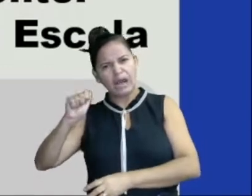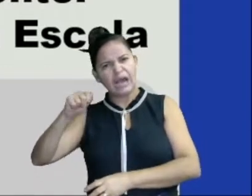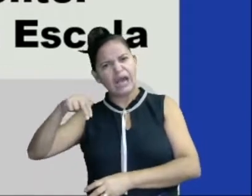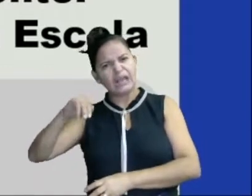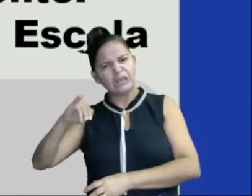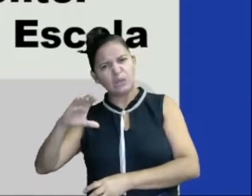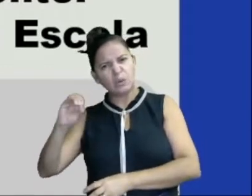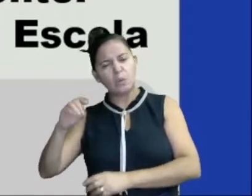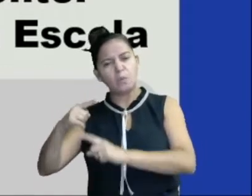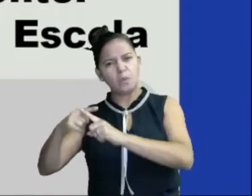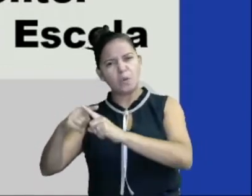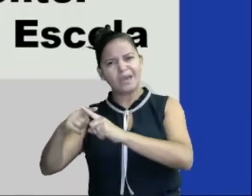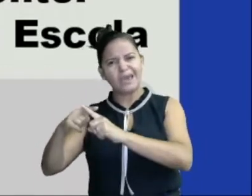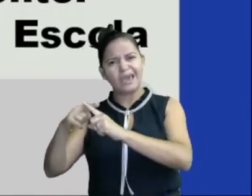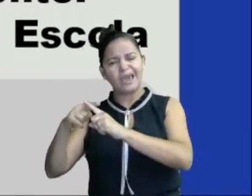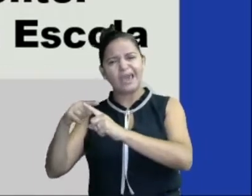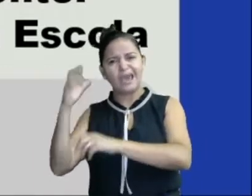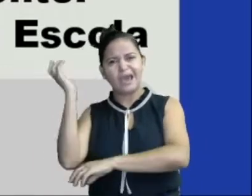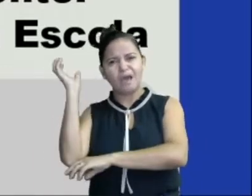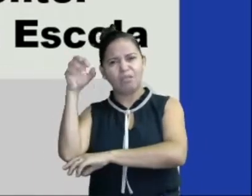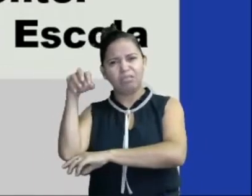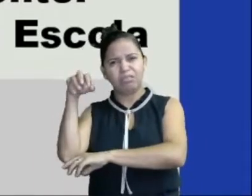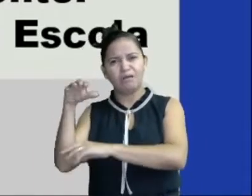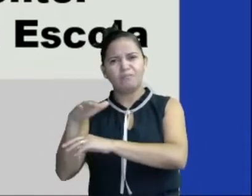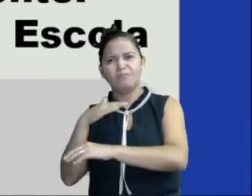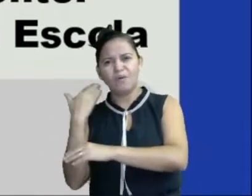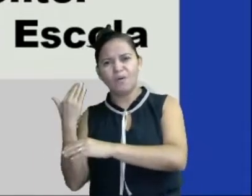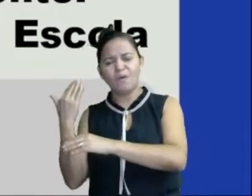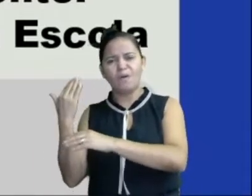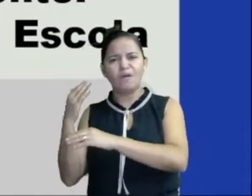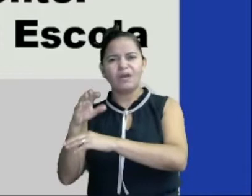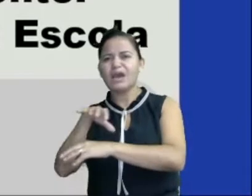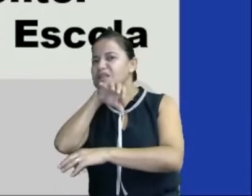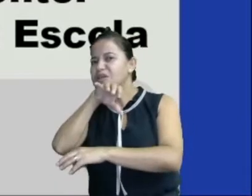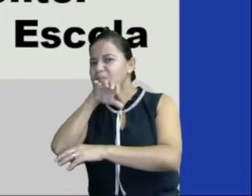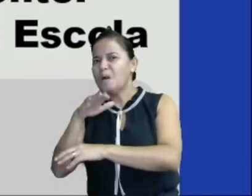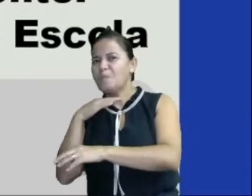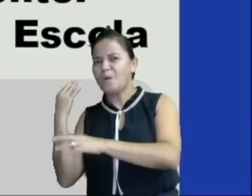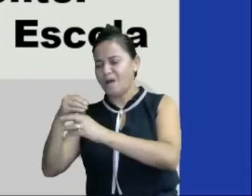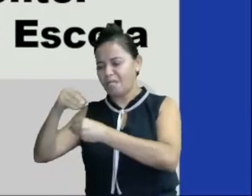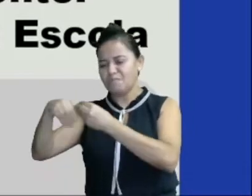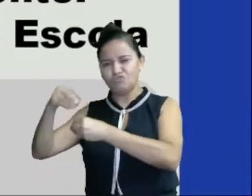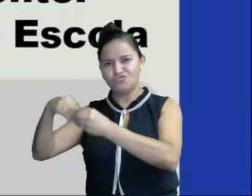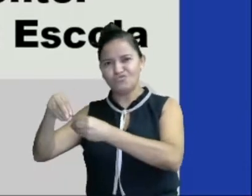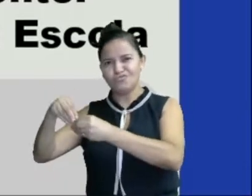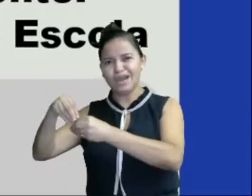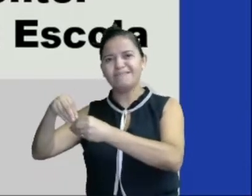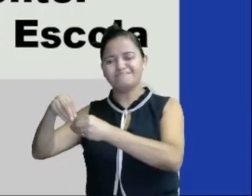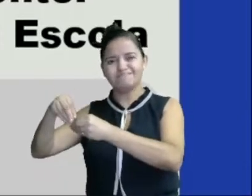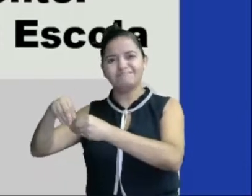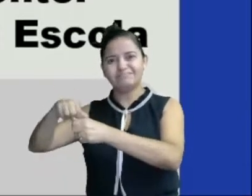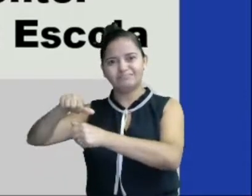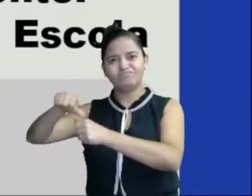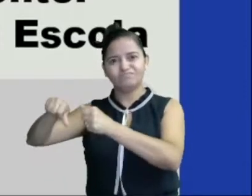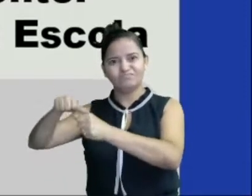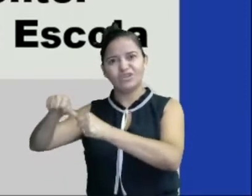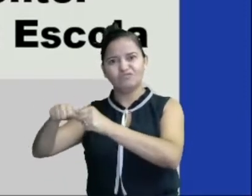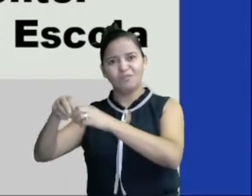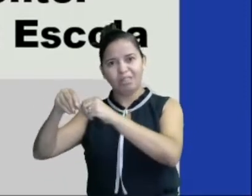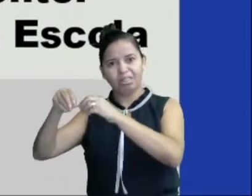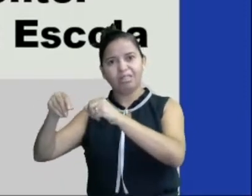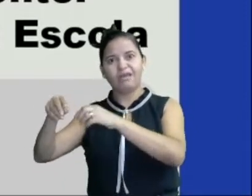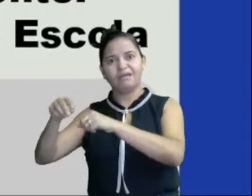de animais e de vegetais. Outros exemplos que a gente consegue observar também na imagem é o solo rico em argila,